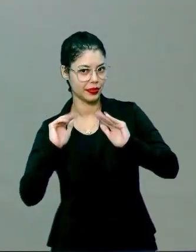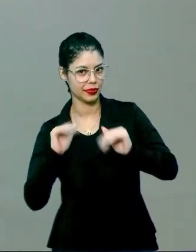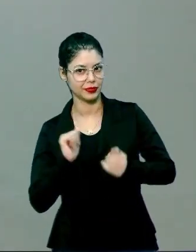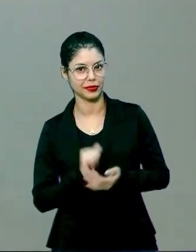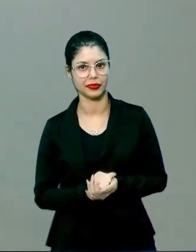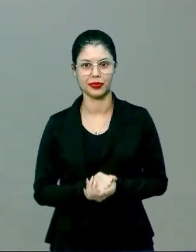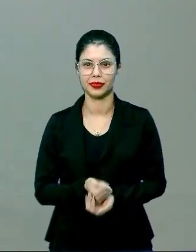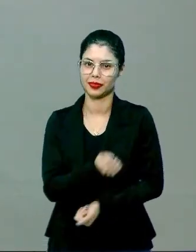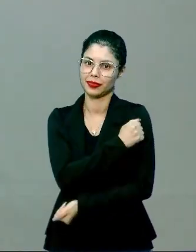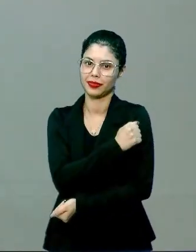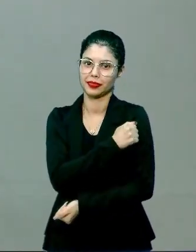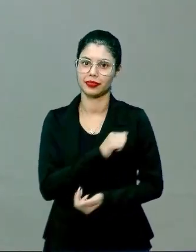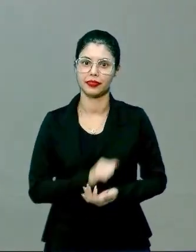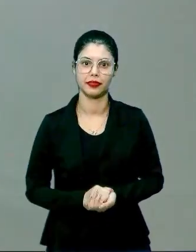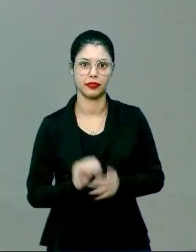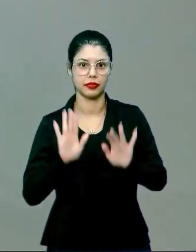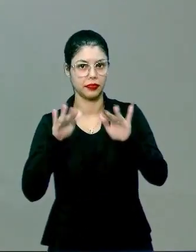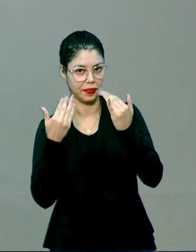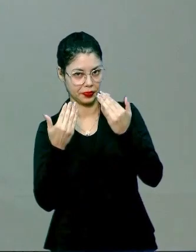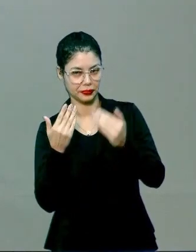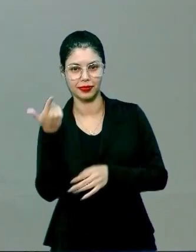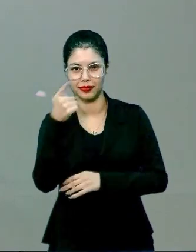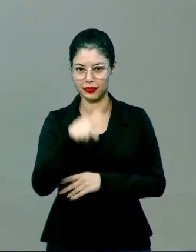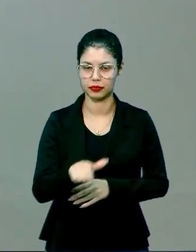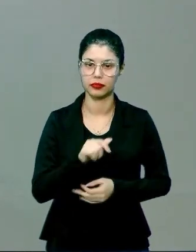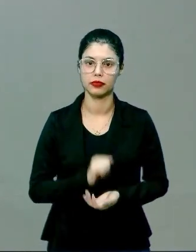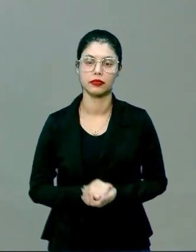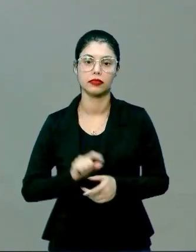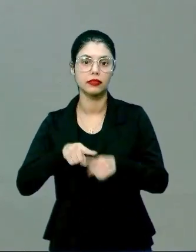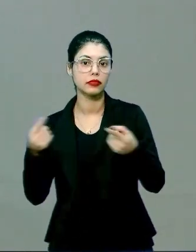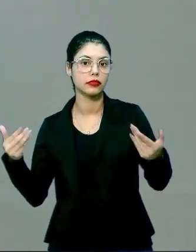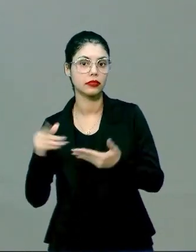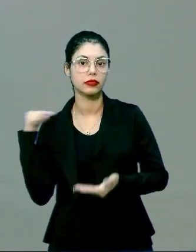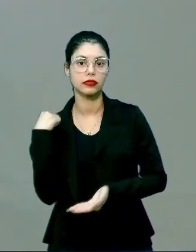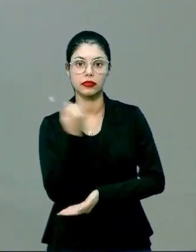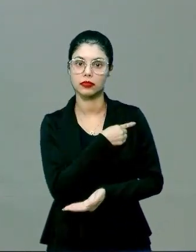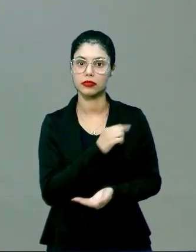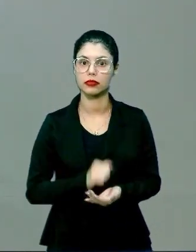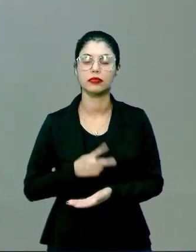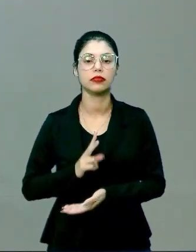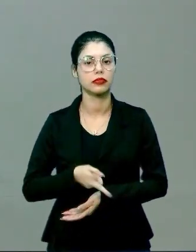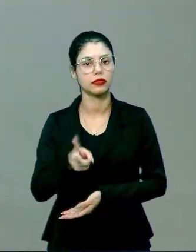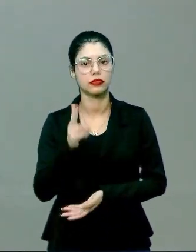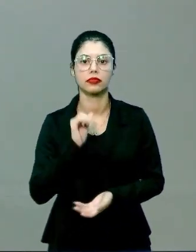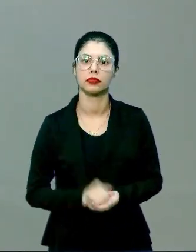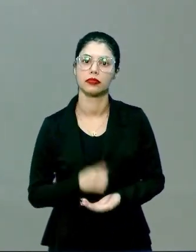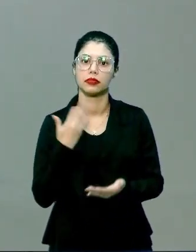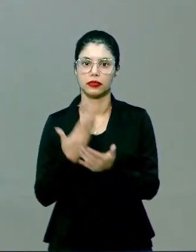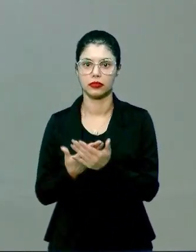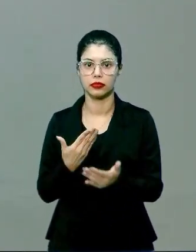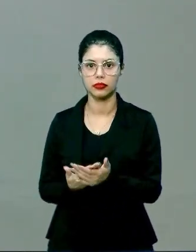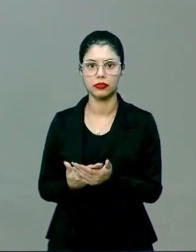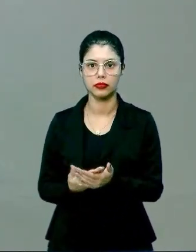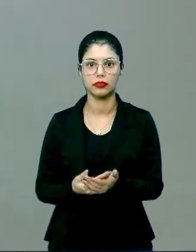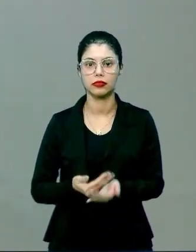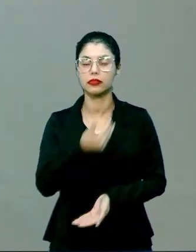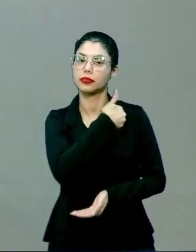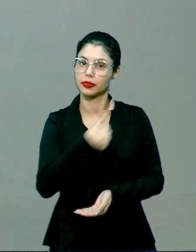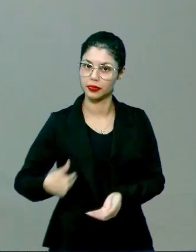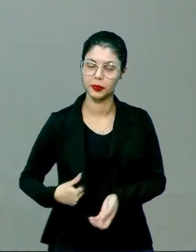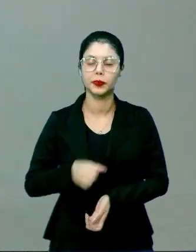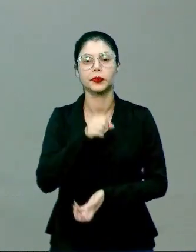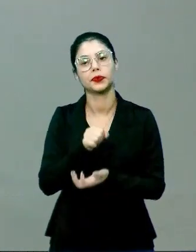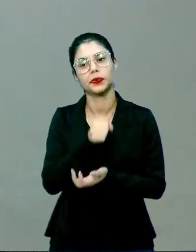Olá, queridos estudantes. Olha eu aqui de novo, né? Mas agora nós vamos dar continuidade à aula de